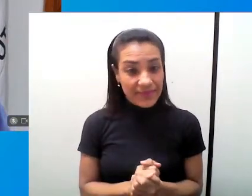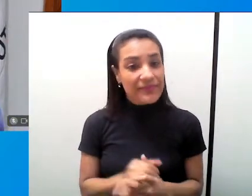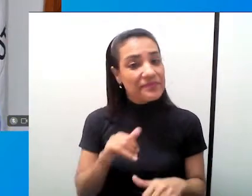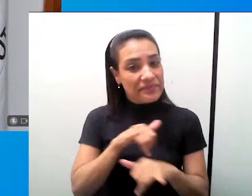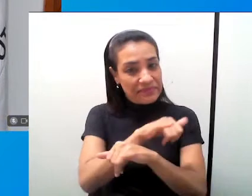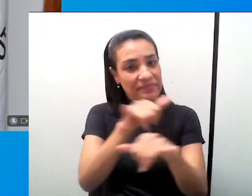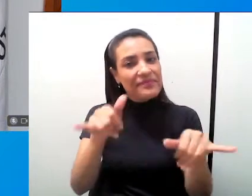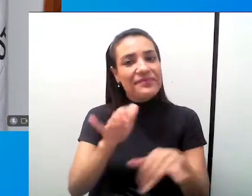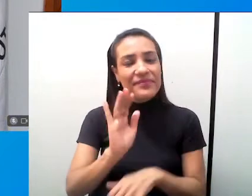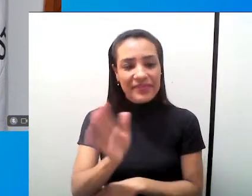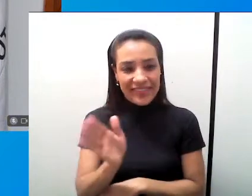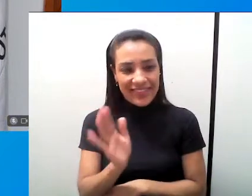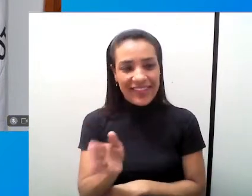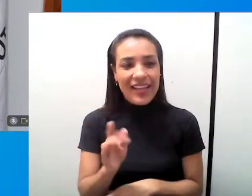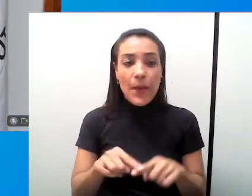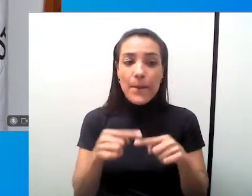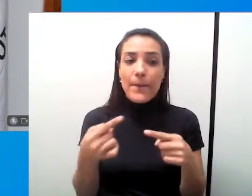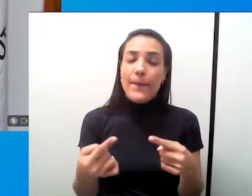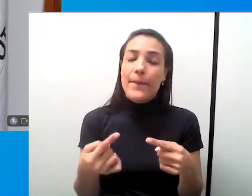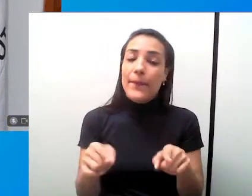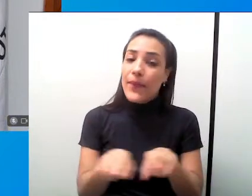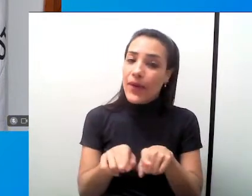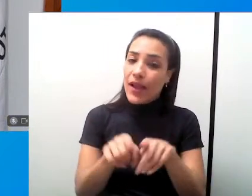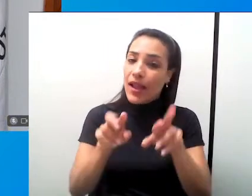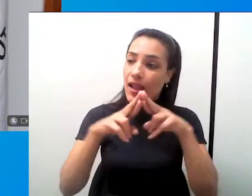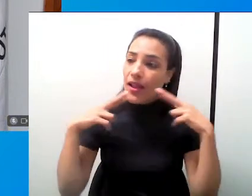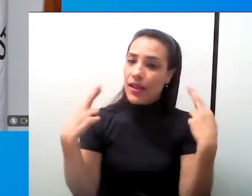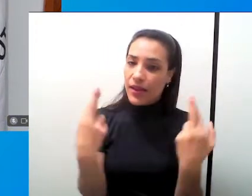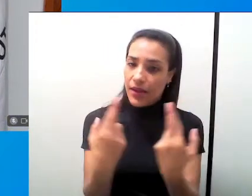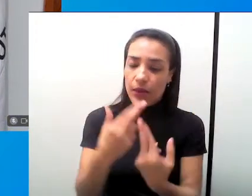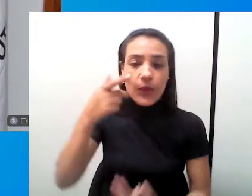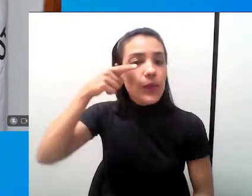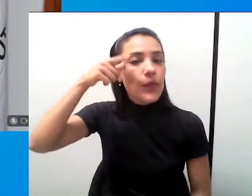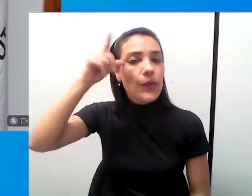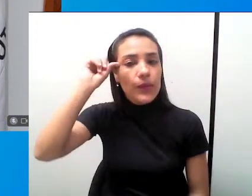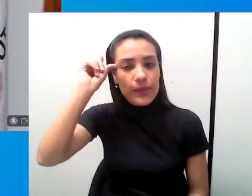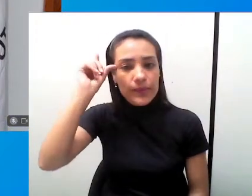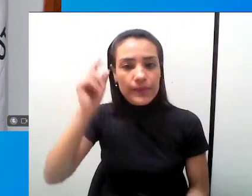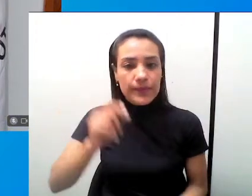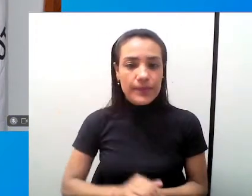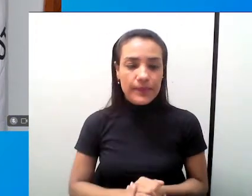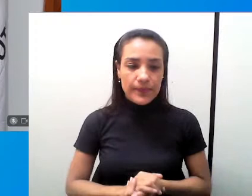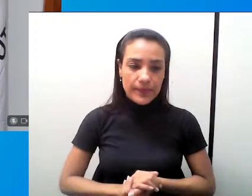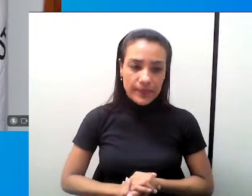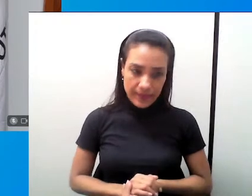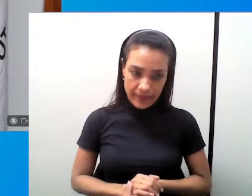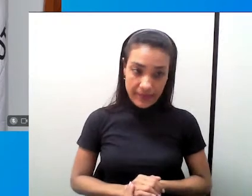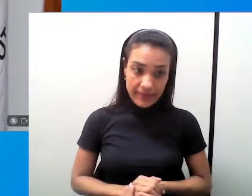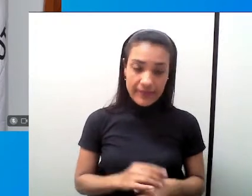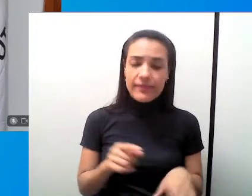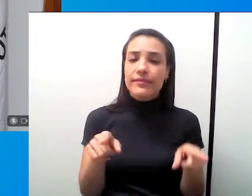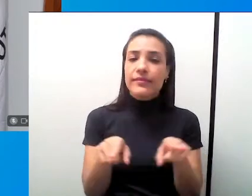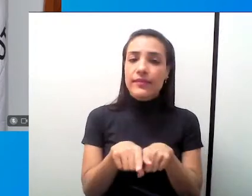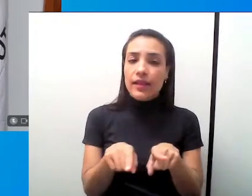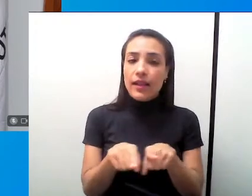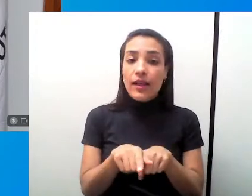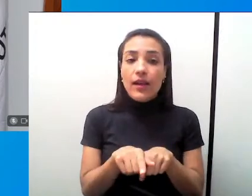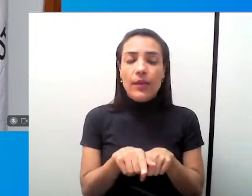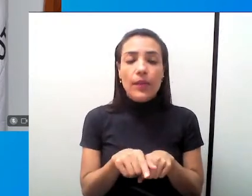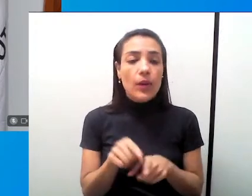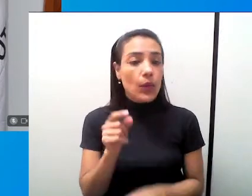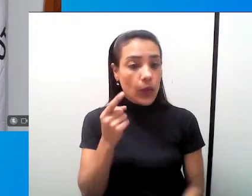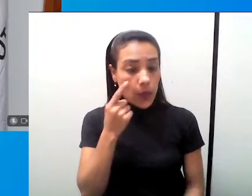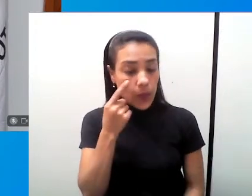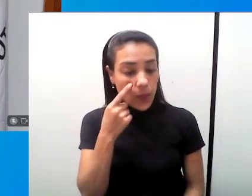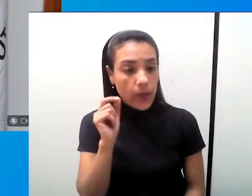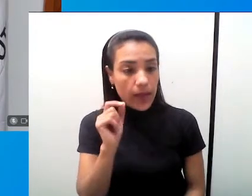de primeira mão, porque a reunião foi ontem. Então, a gente também vive no IFAC o